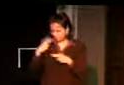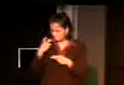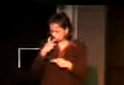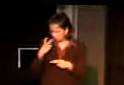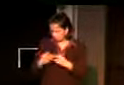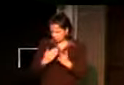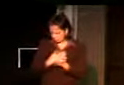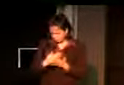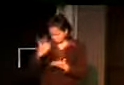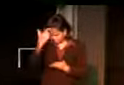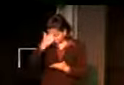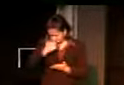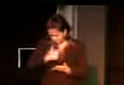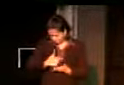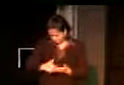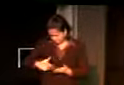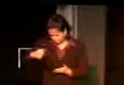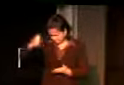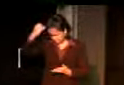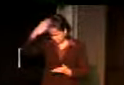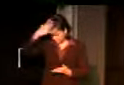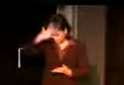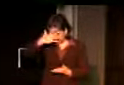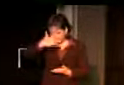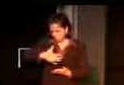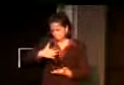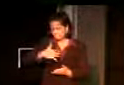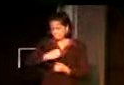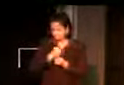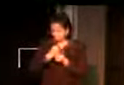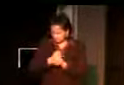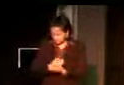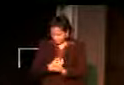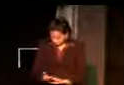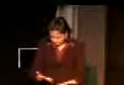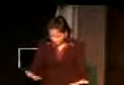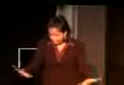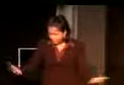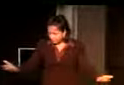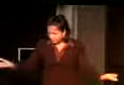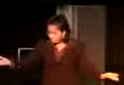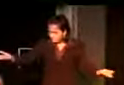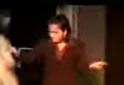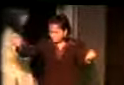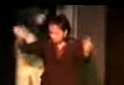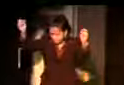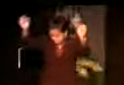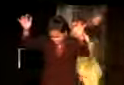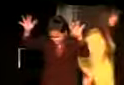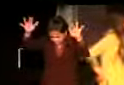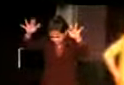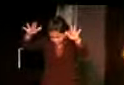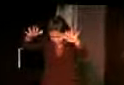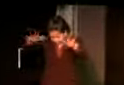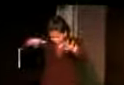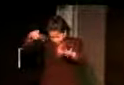em mim senhor estende Essa realidade para esse auditório todo derrama Dessa Luz